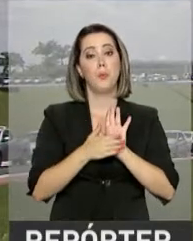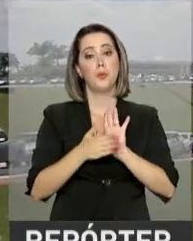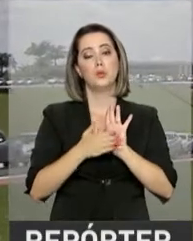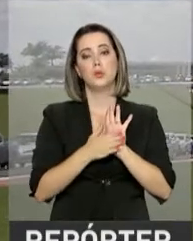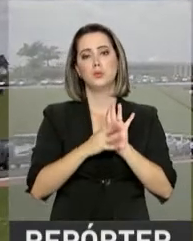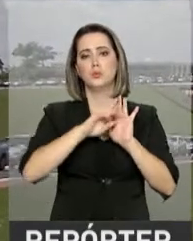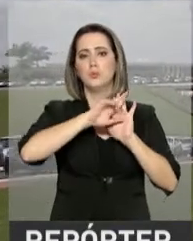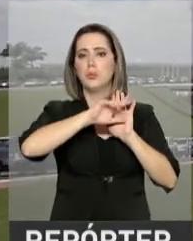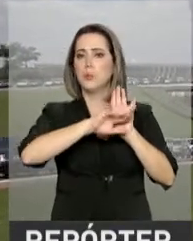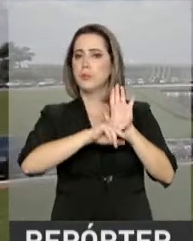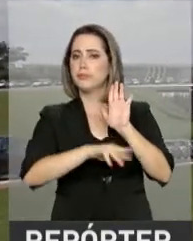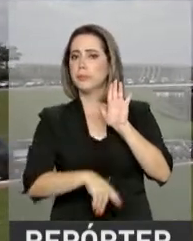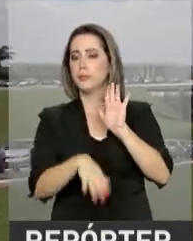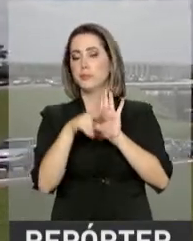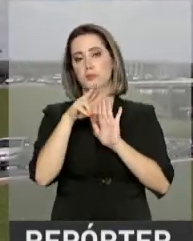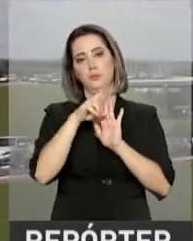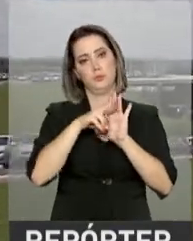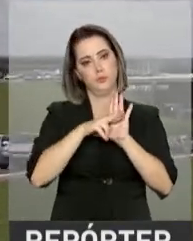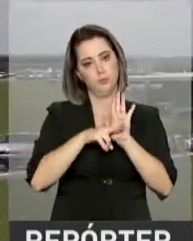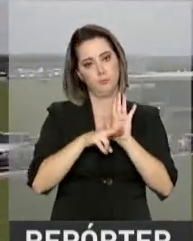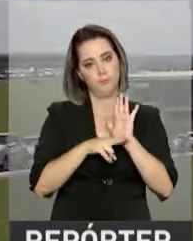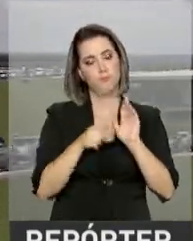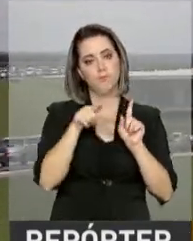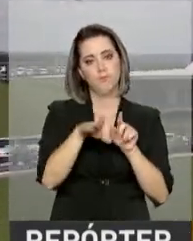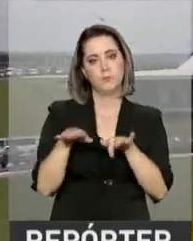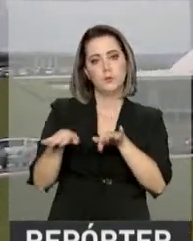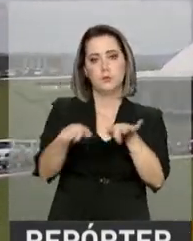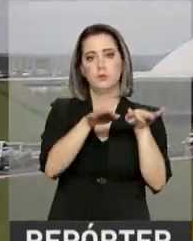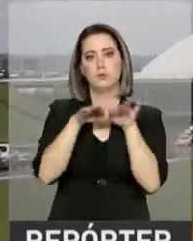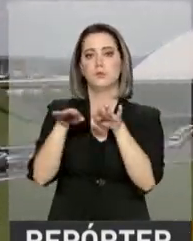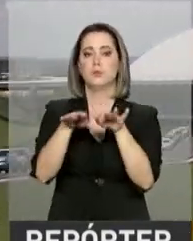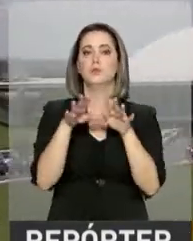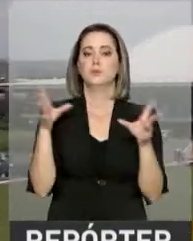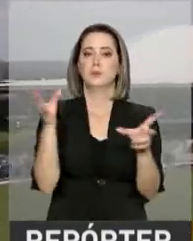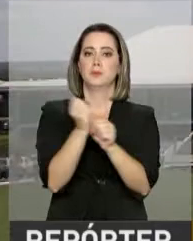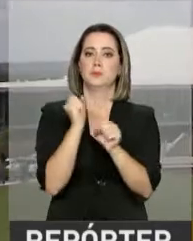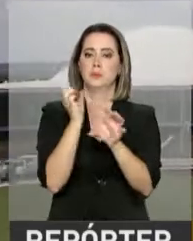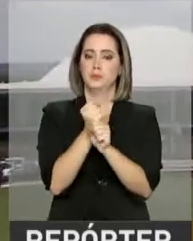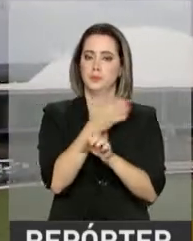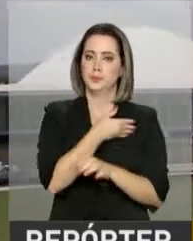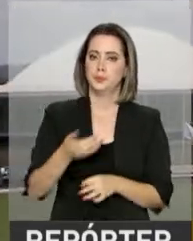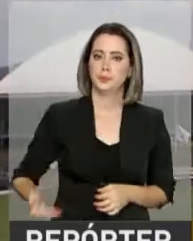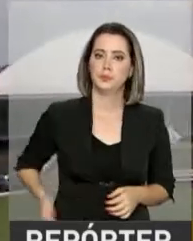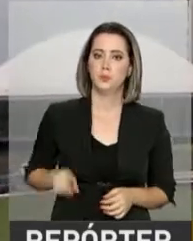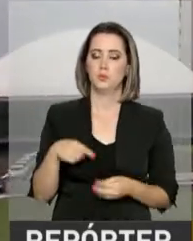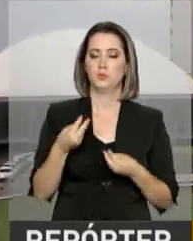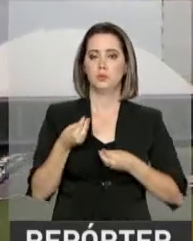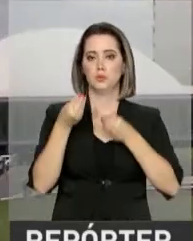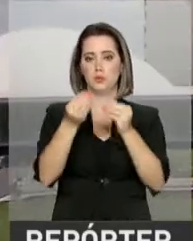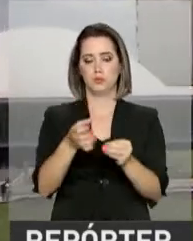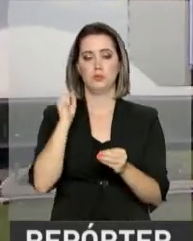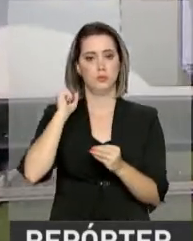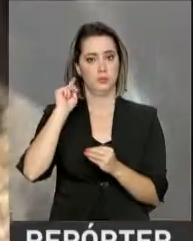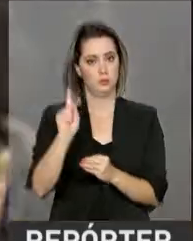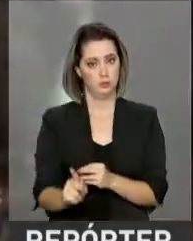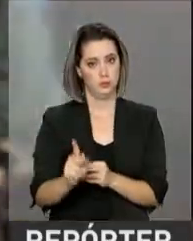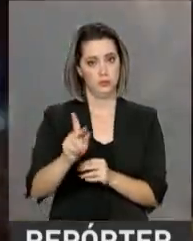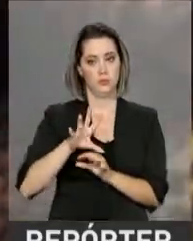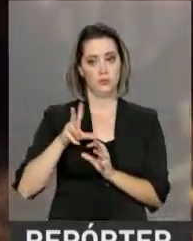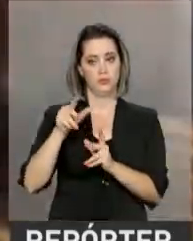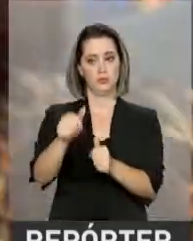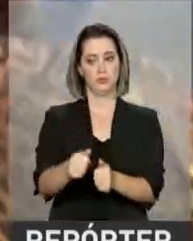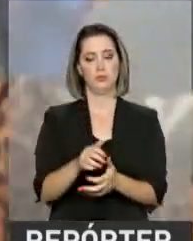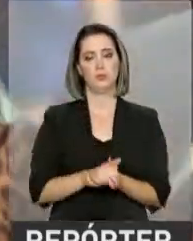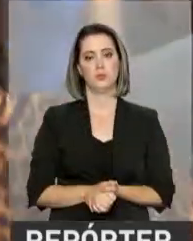uma série de mudanças com o objetivo de equilibrar as contas públicas e garantir a aposentadoria para todos